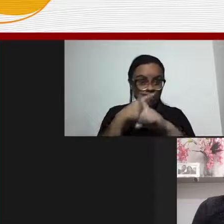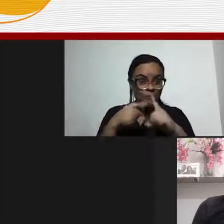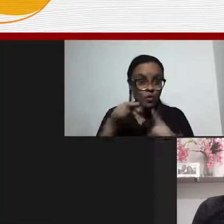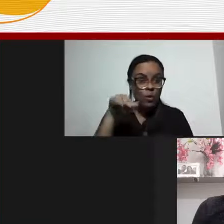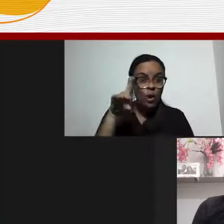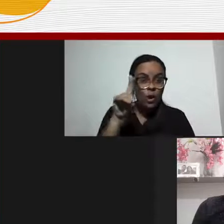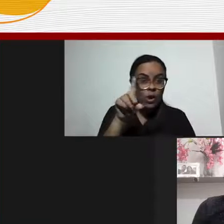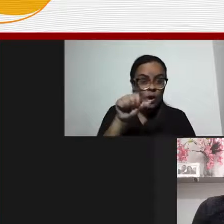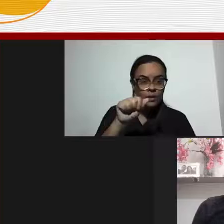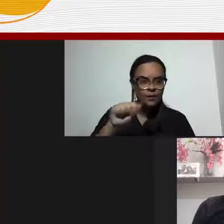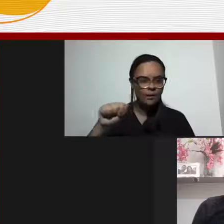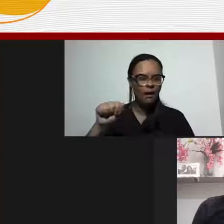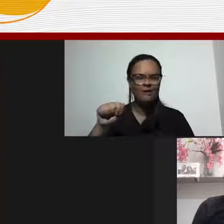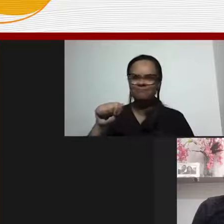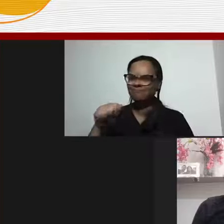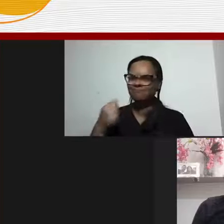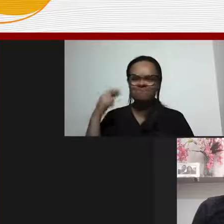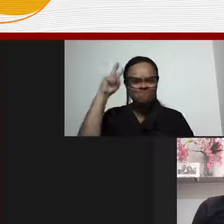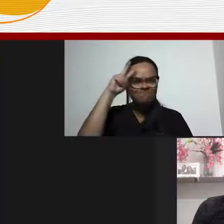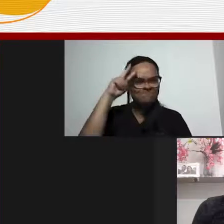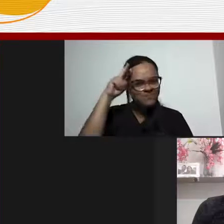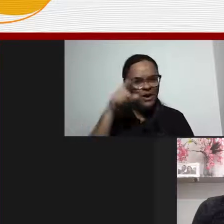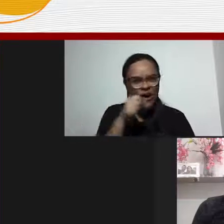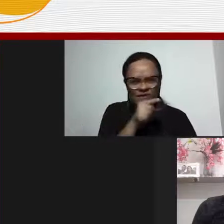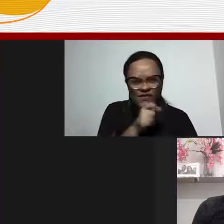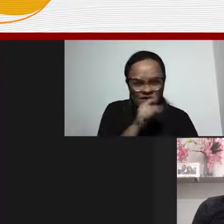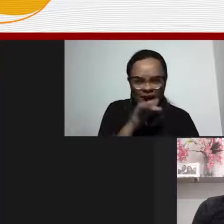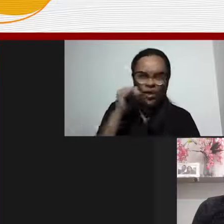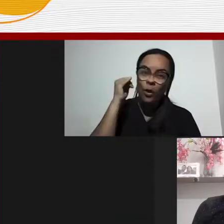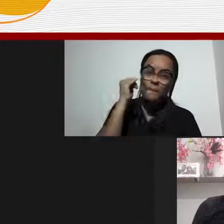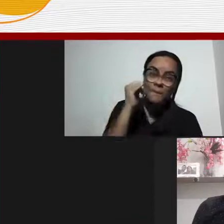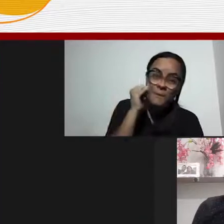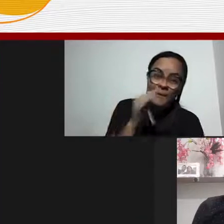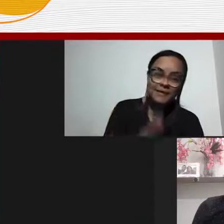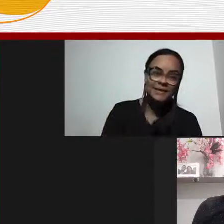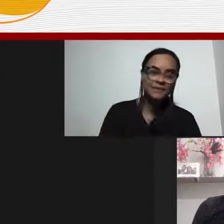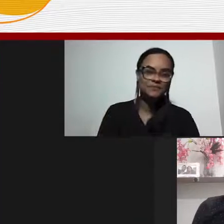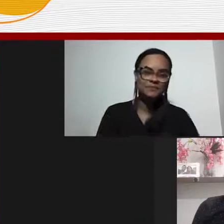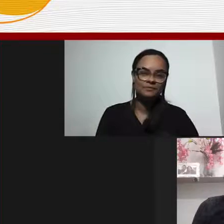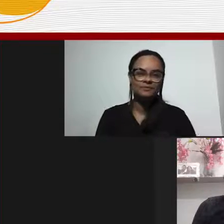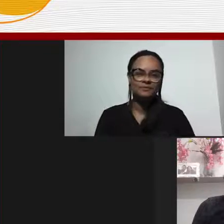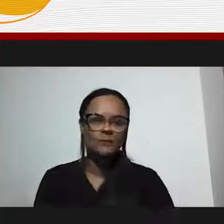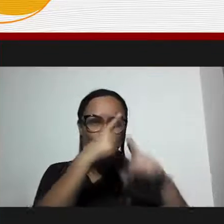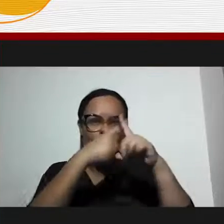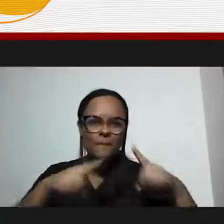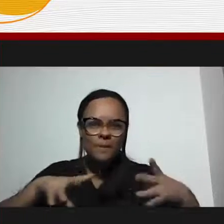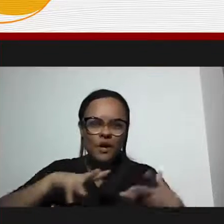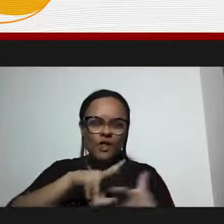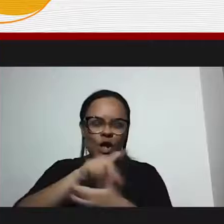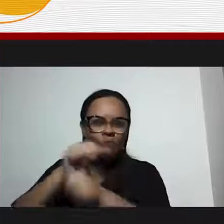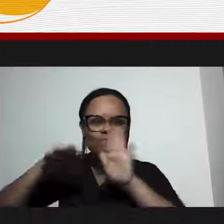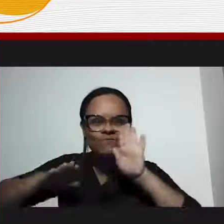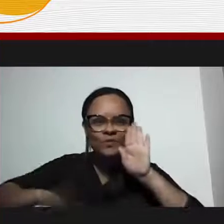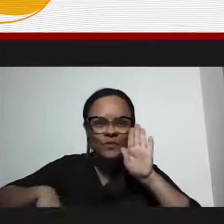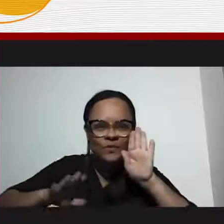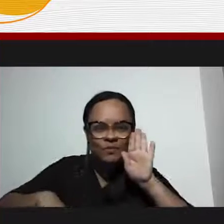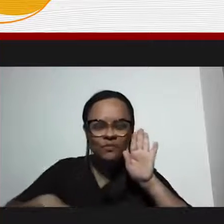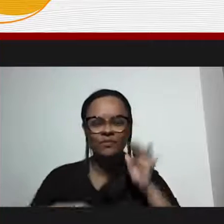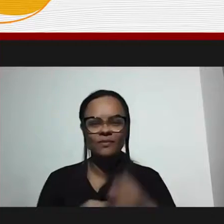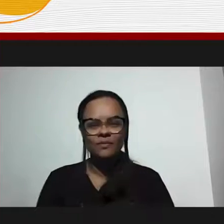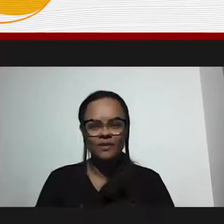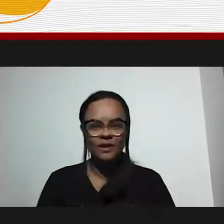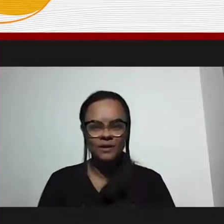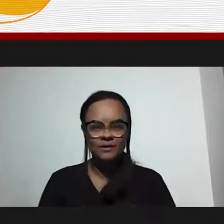temos muitas histórias engraçadas, mas no campeonato da Holanda, campeonato mundial de natação, lá